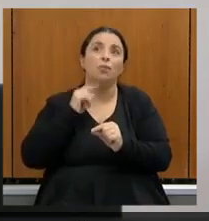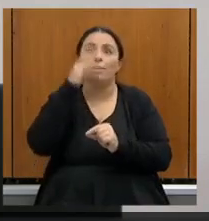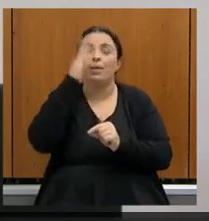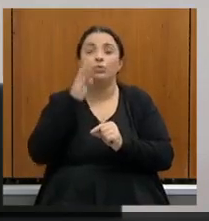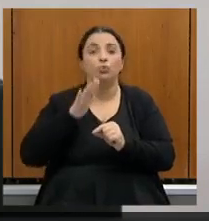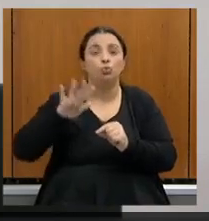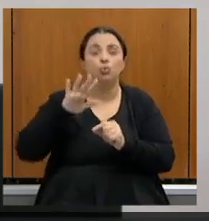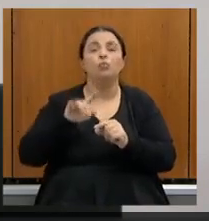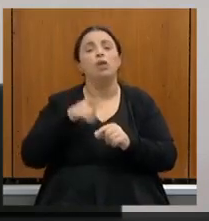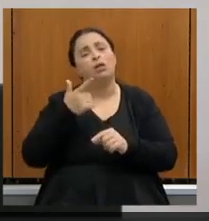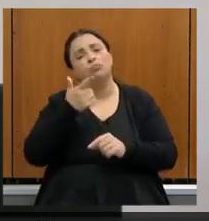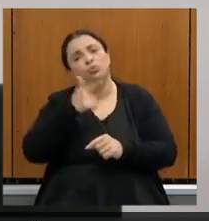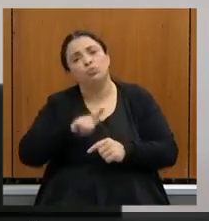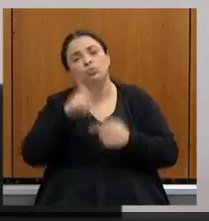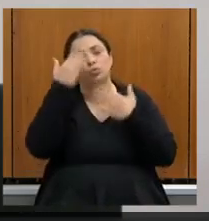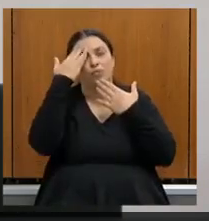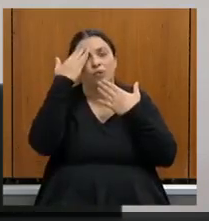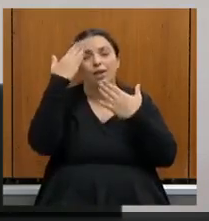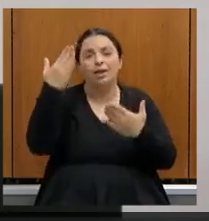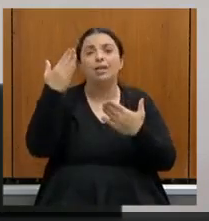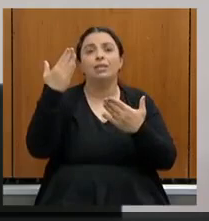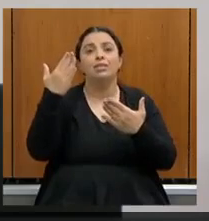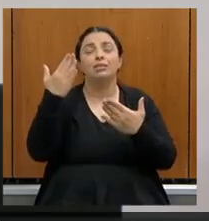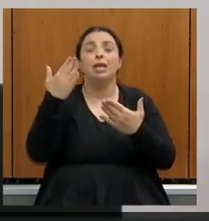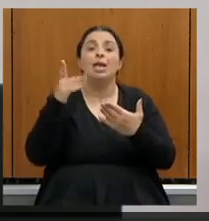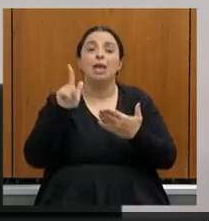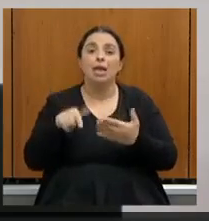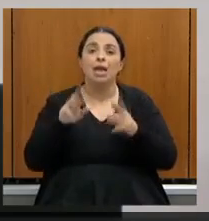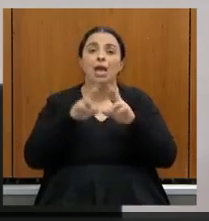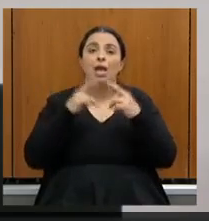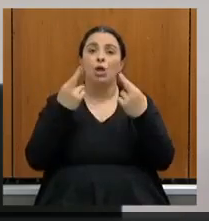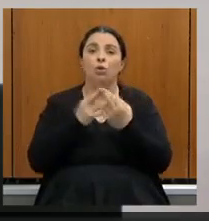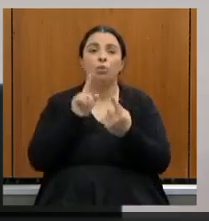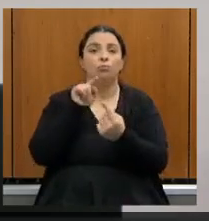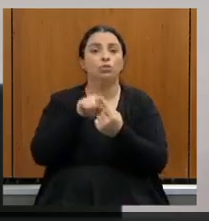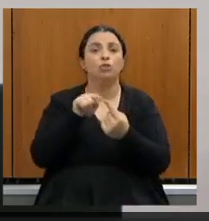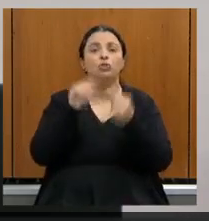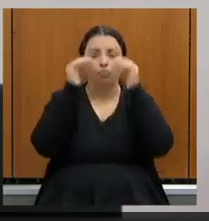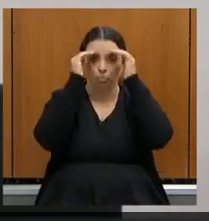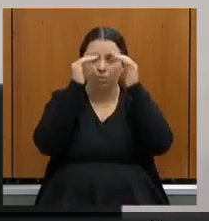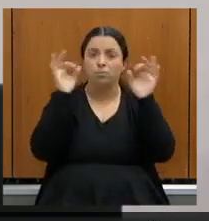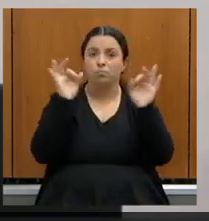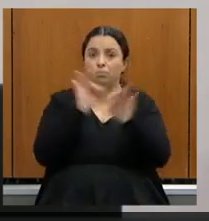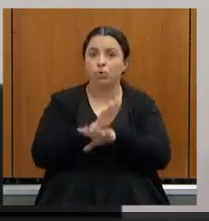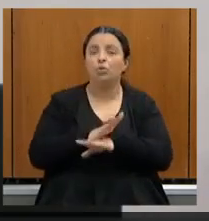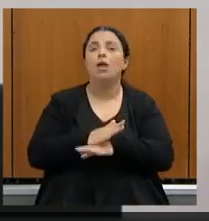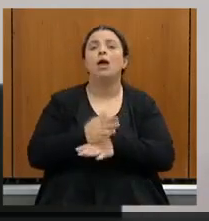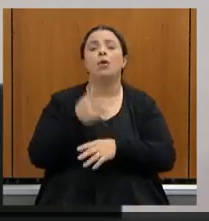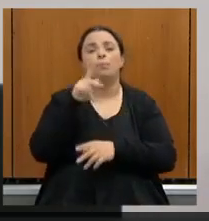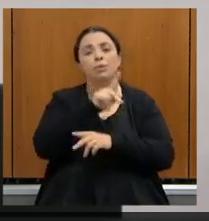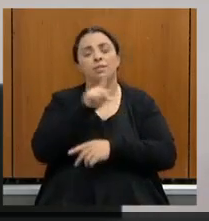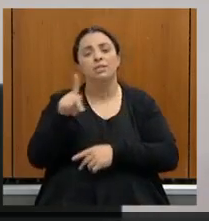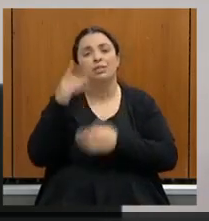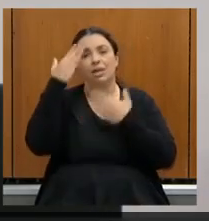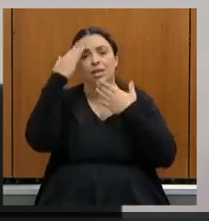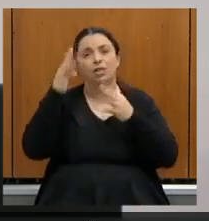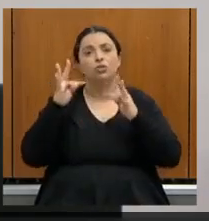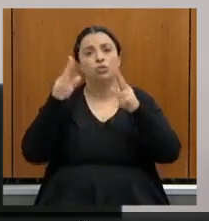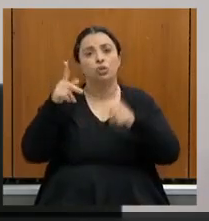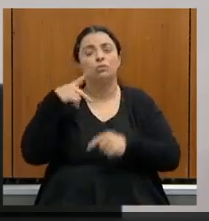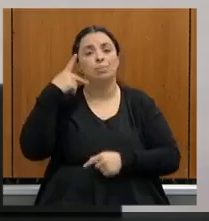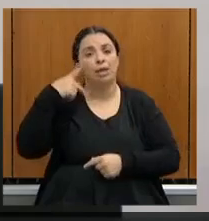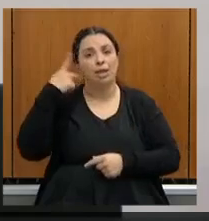o nosso agradecimento e cumprida a finalidade da reunião a presidência agradece a presença dos parlamentares